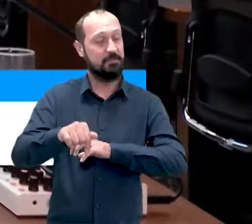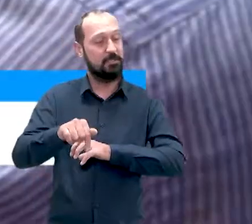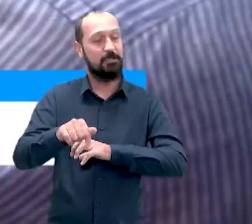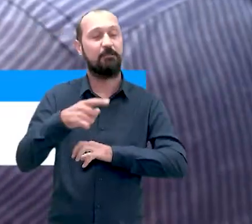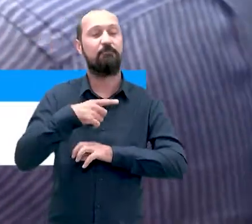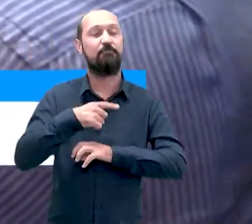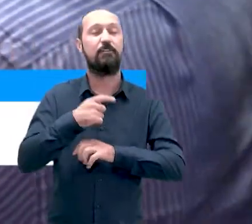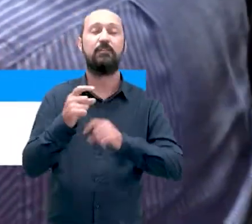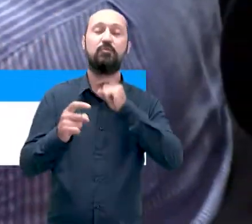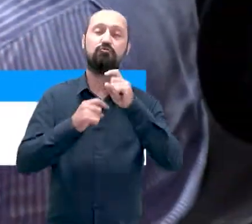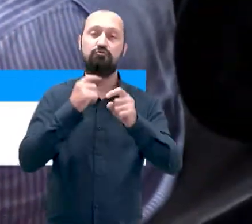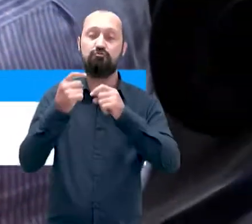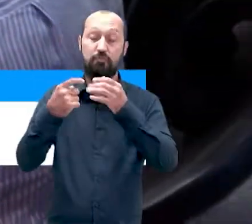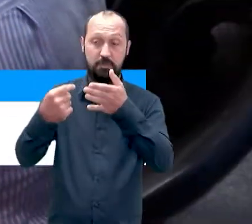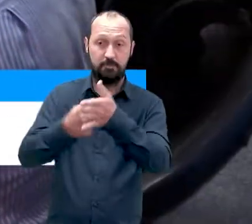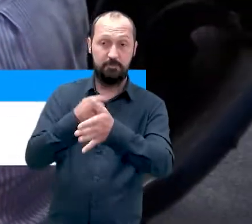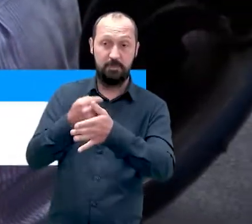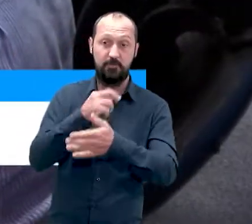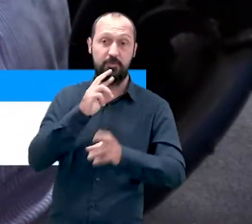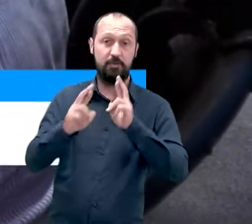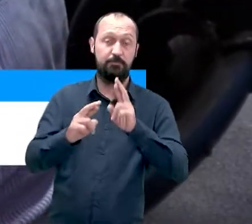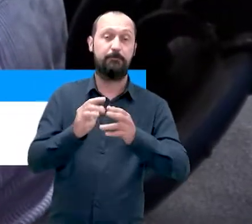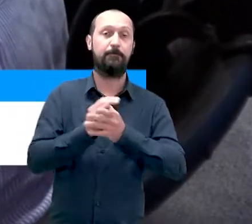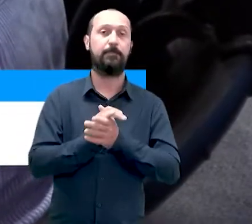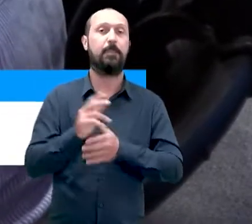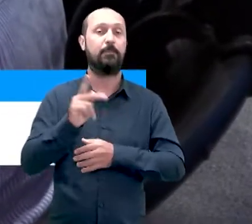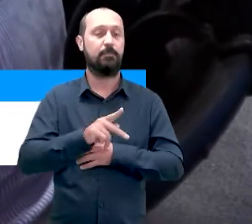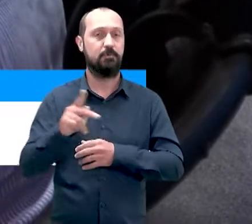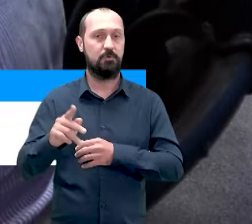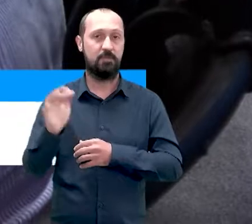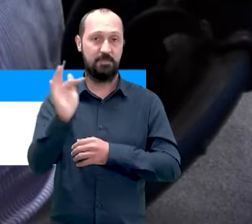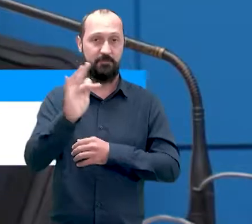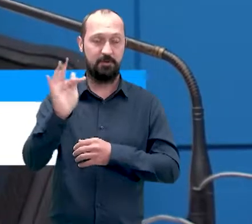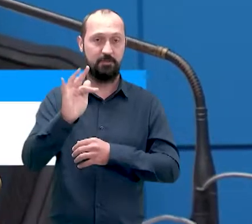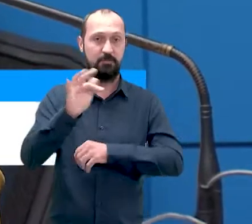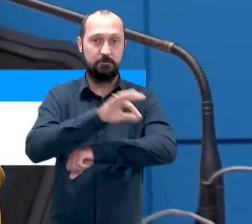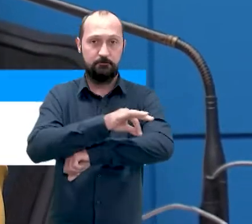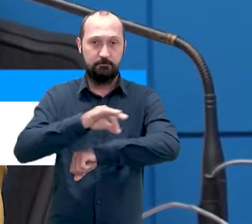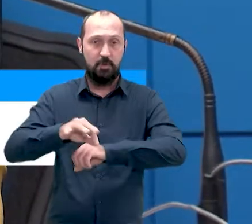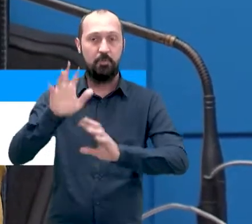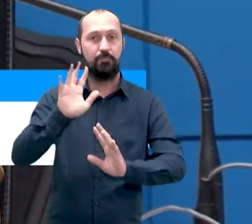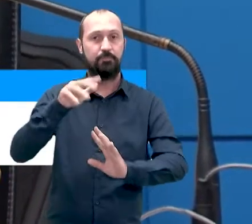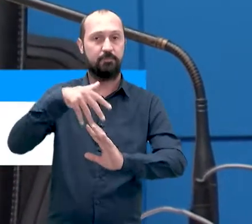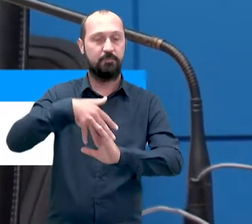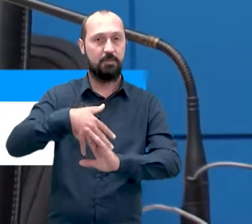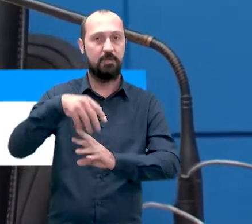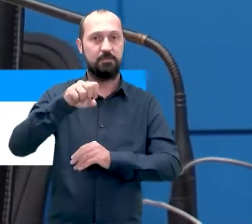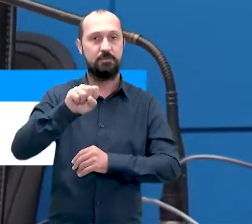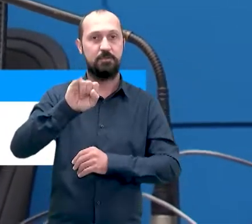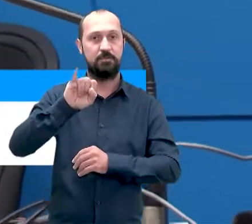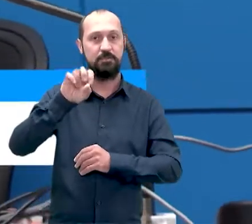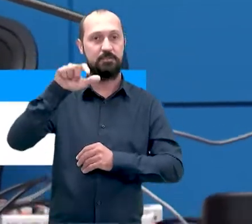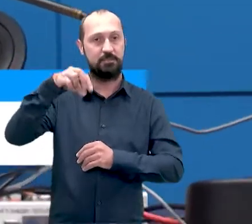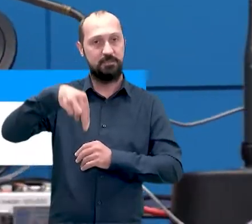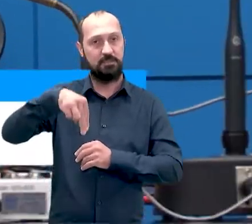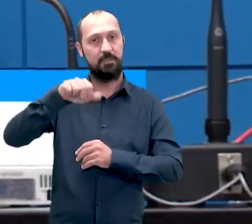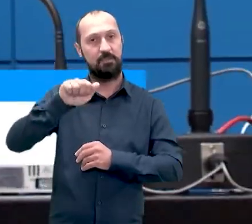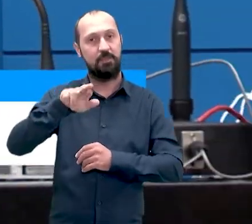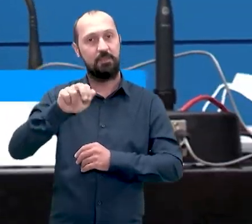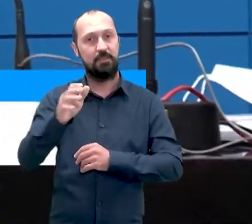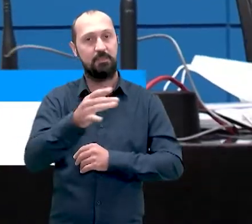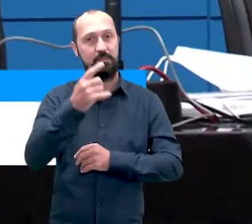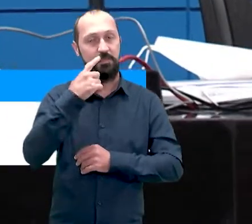mídias sociais da Casa de Leis pôde ter suas dúvidas respondidas ao final. A professora da Faculdade de Engenharia da